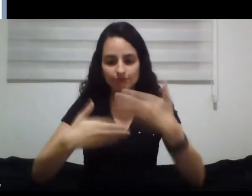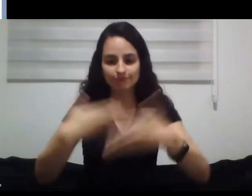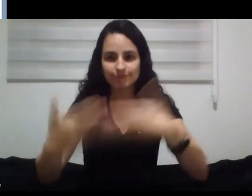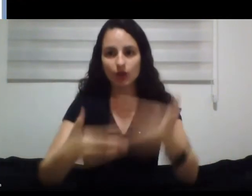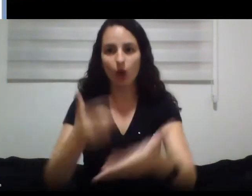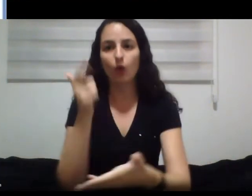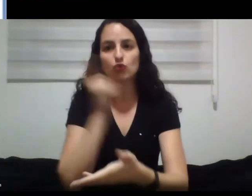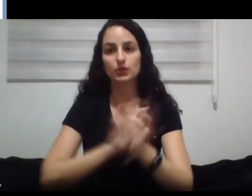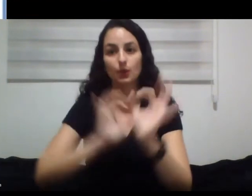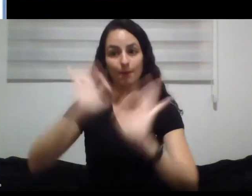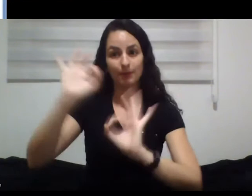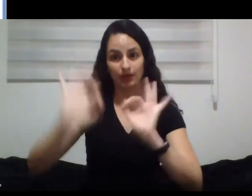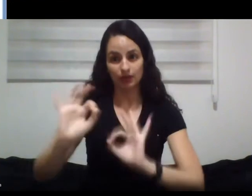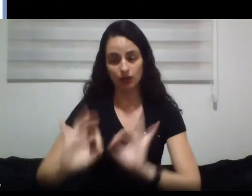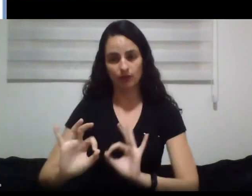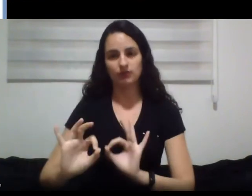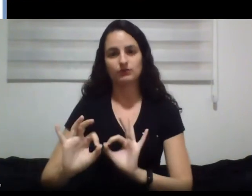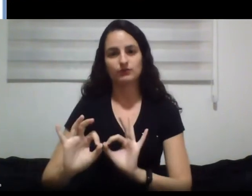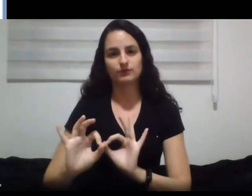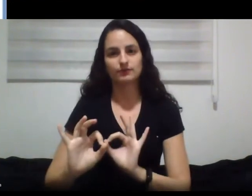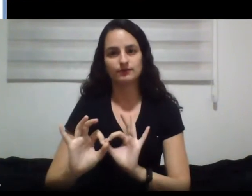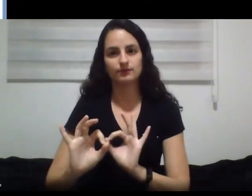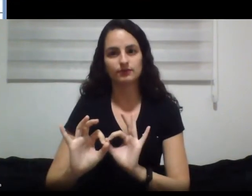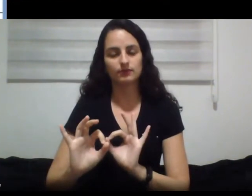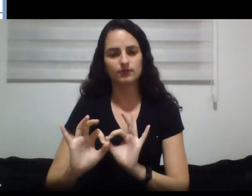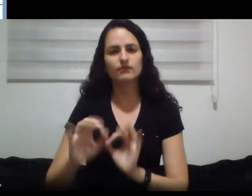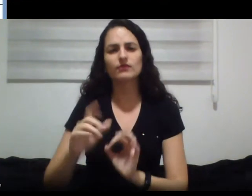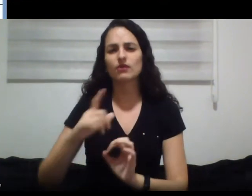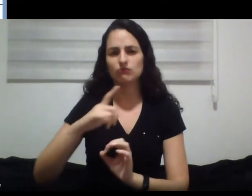E aí, olha, eu cheguei no meu máximo.